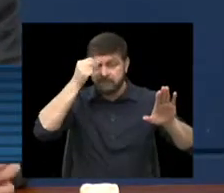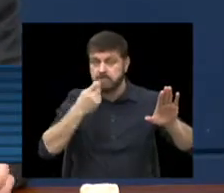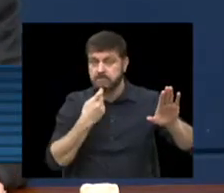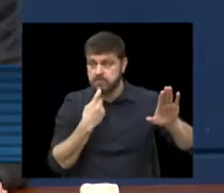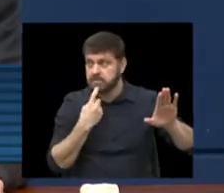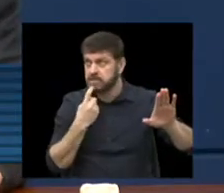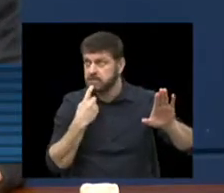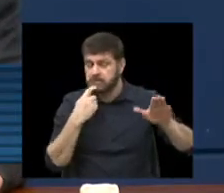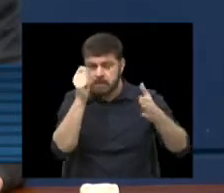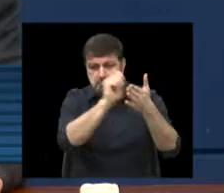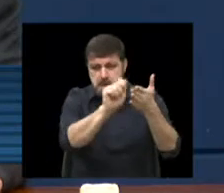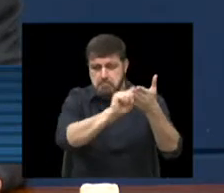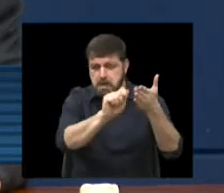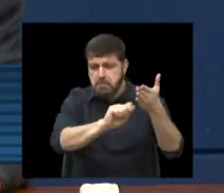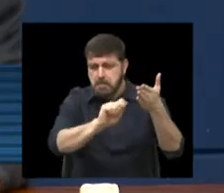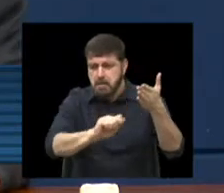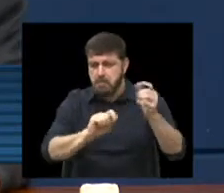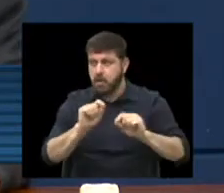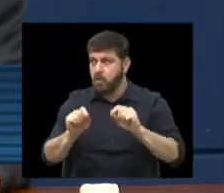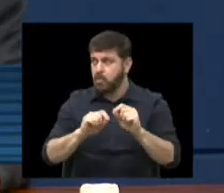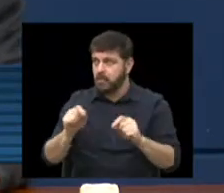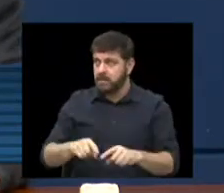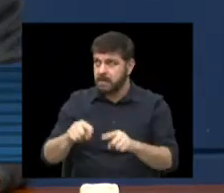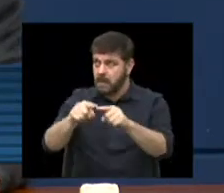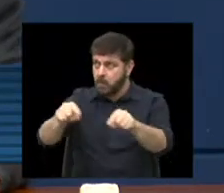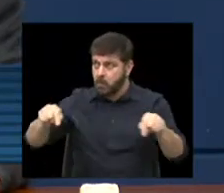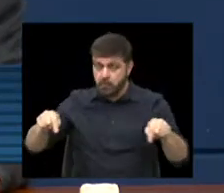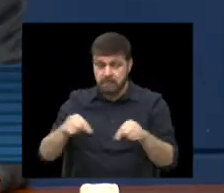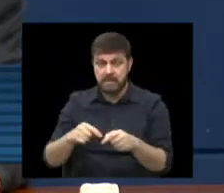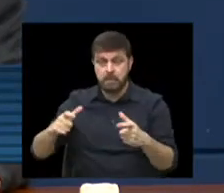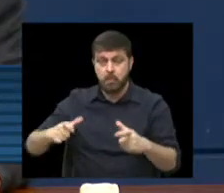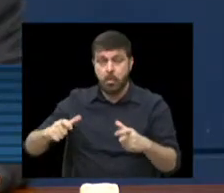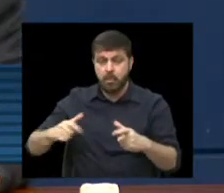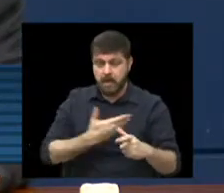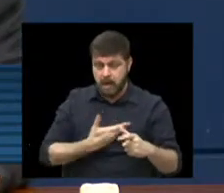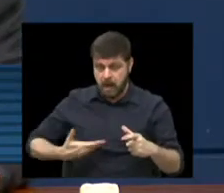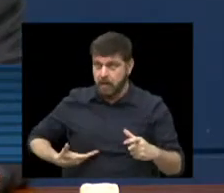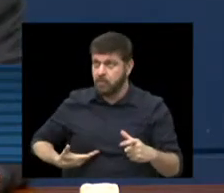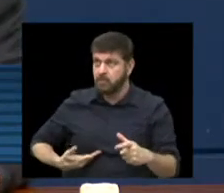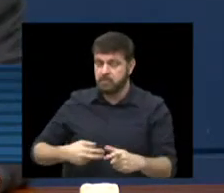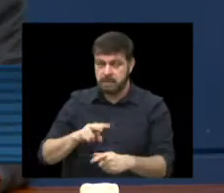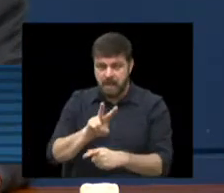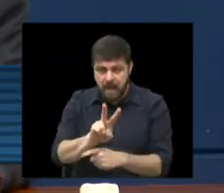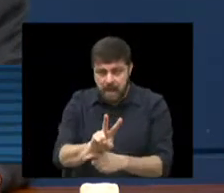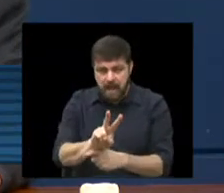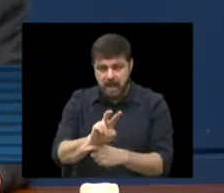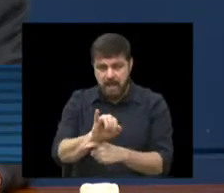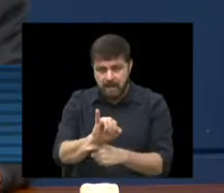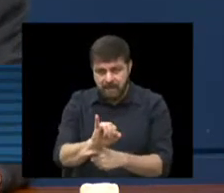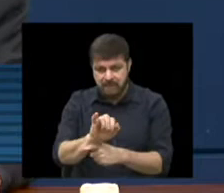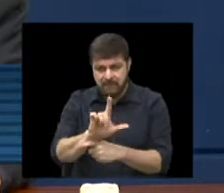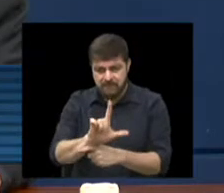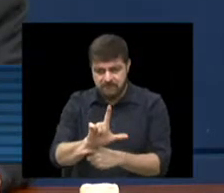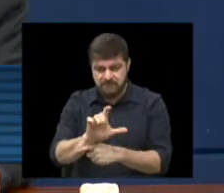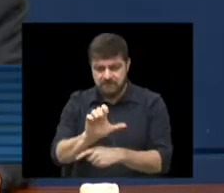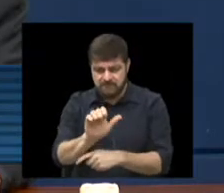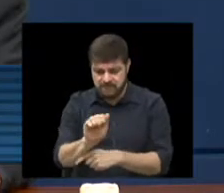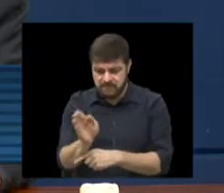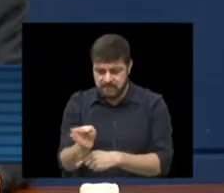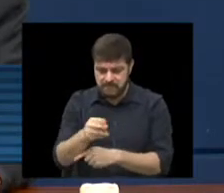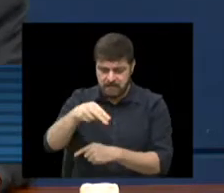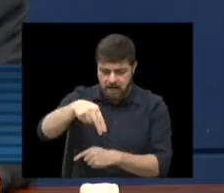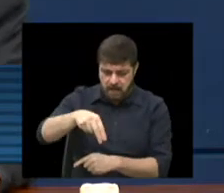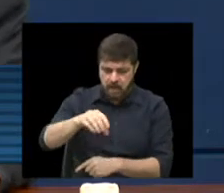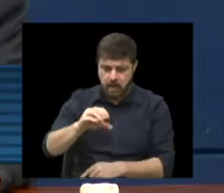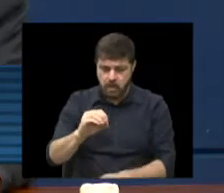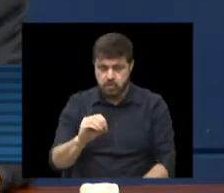processo 223856, de autoria do prefeito municipal, que desincorpora da classe de bens públicos de uso comum do povo, transfere para a classe de